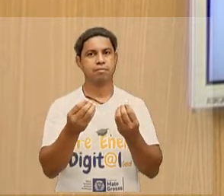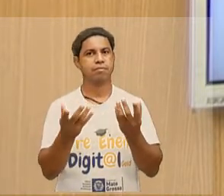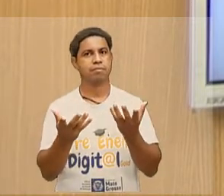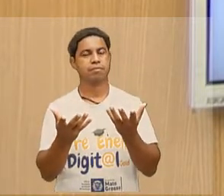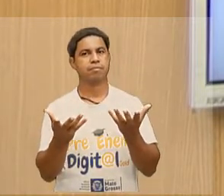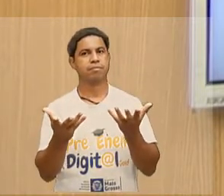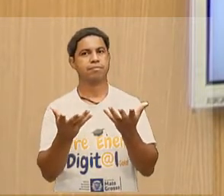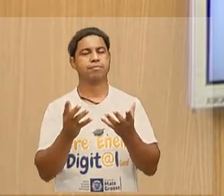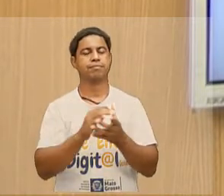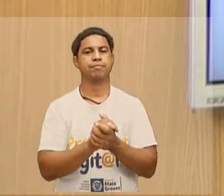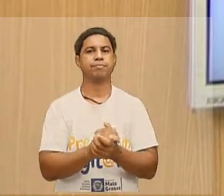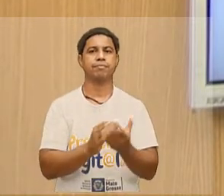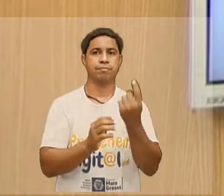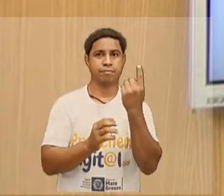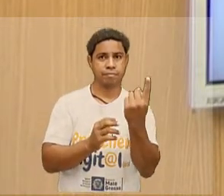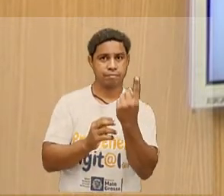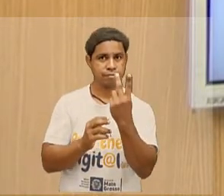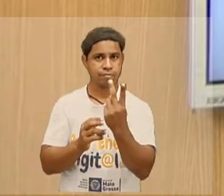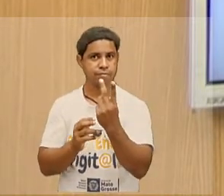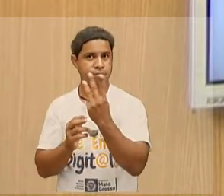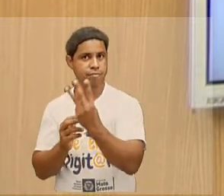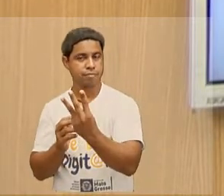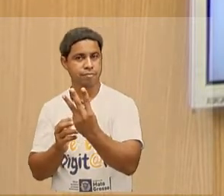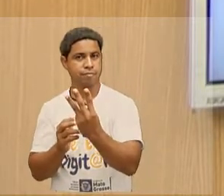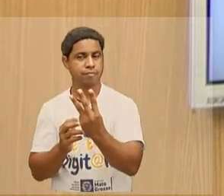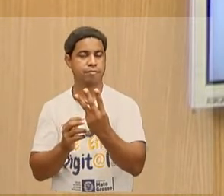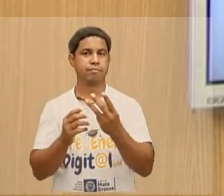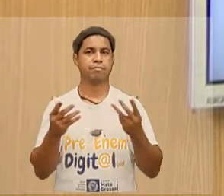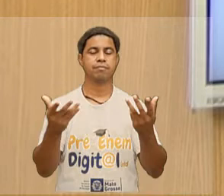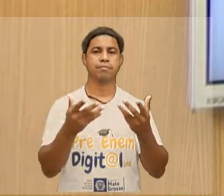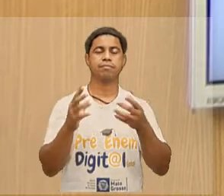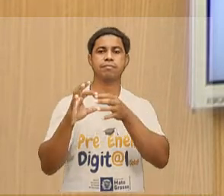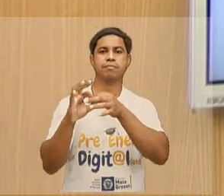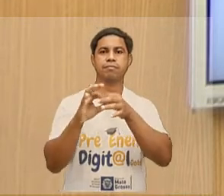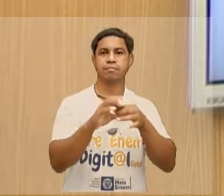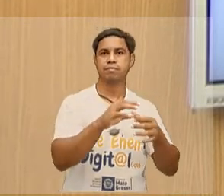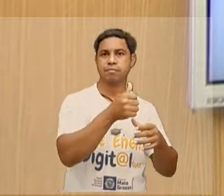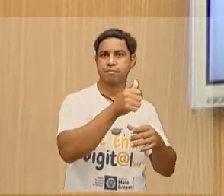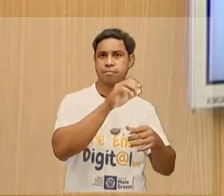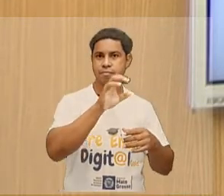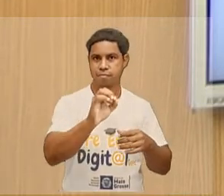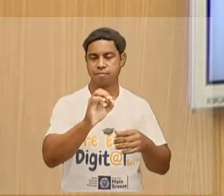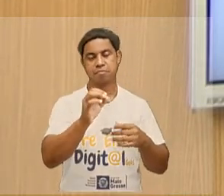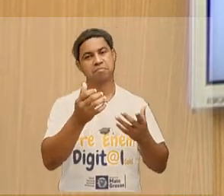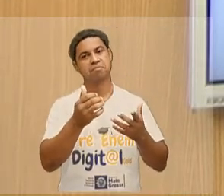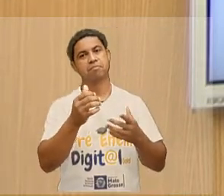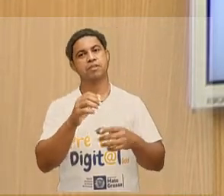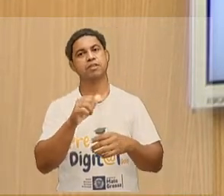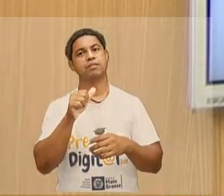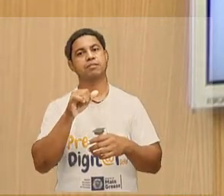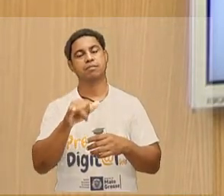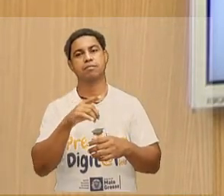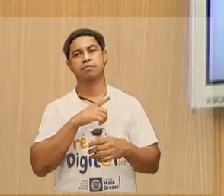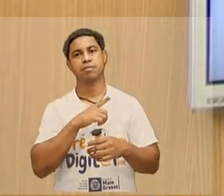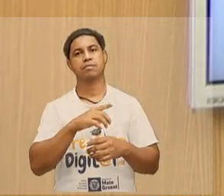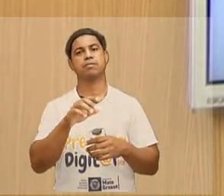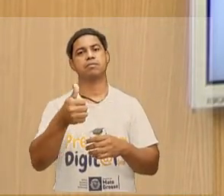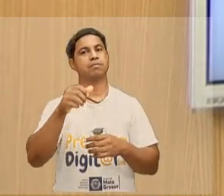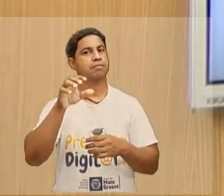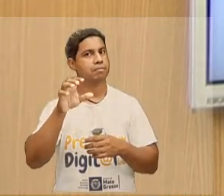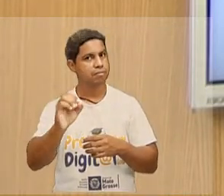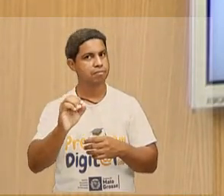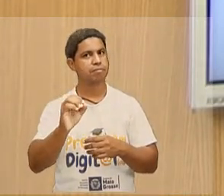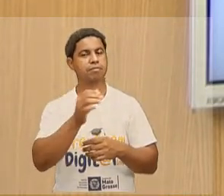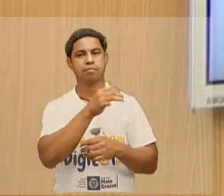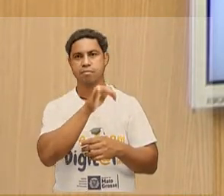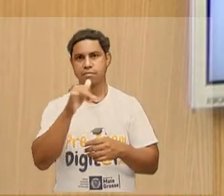resistor 2, resistor 3. Corrente 1, corrente 2, corrente 3. Se tiver 10 resistores, 10 intensidades de corrente elétrica. RN